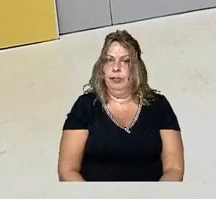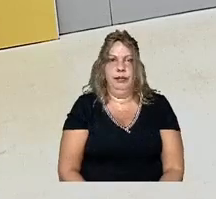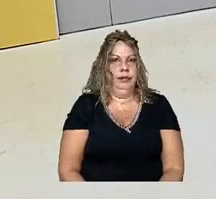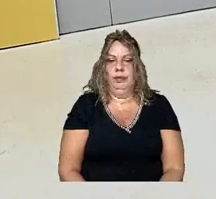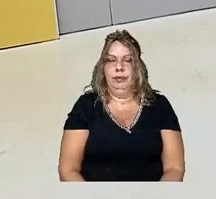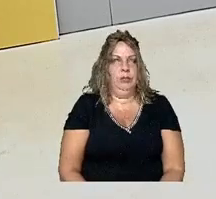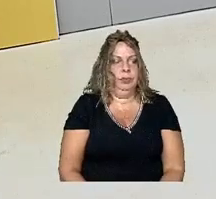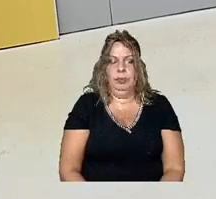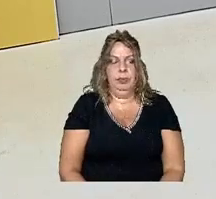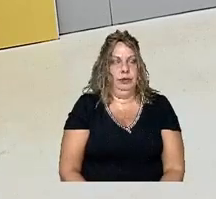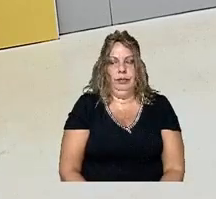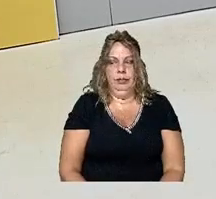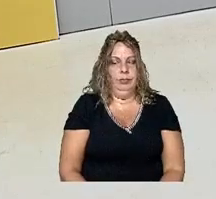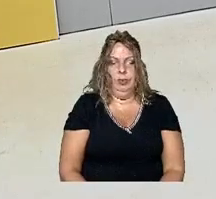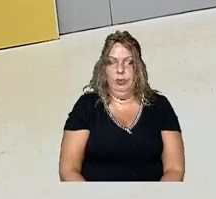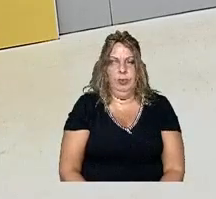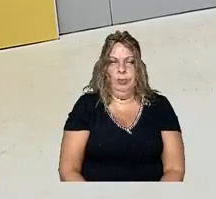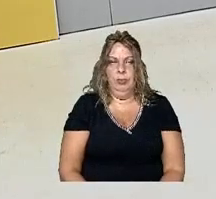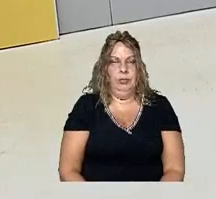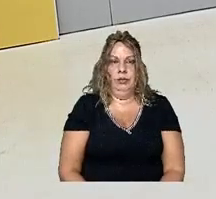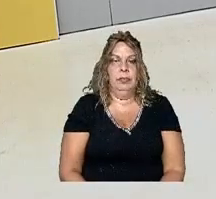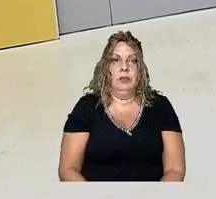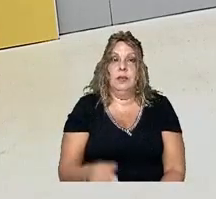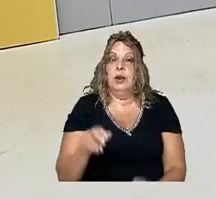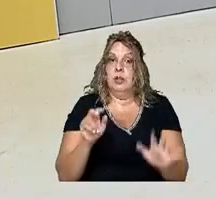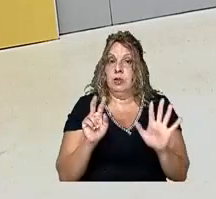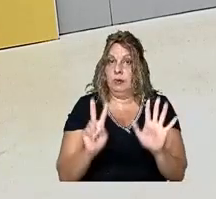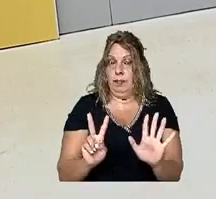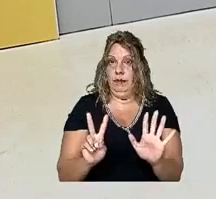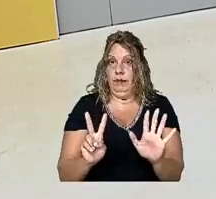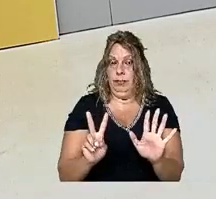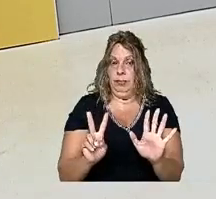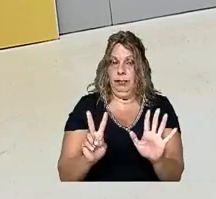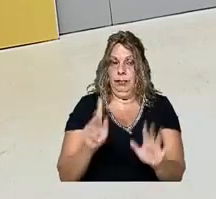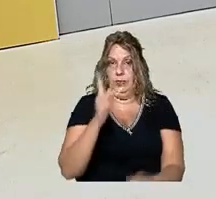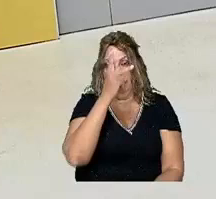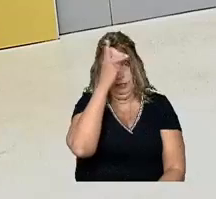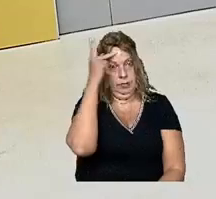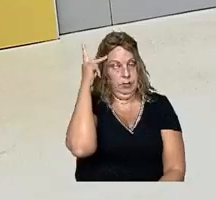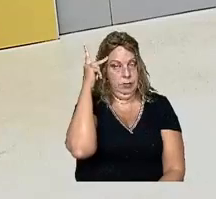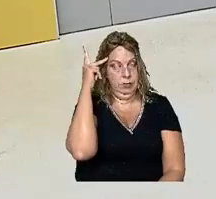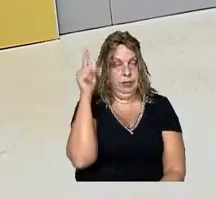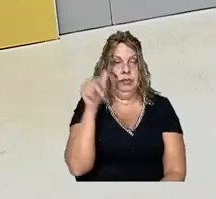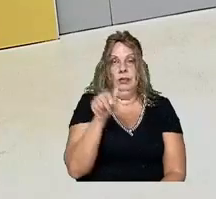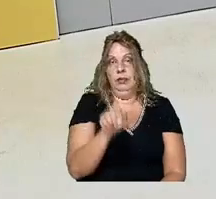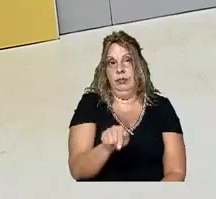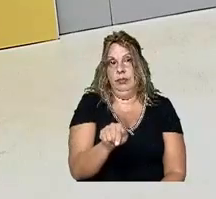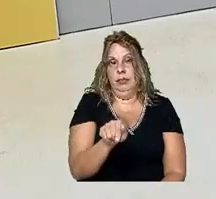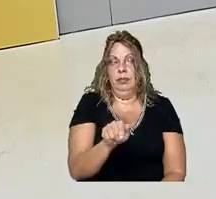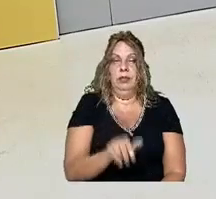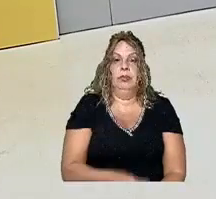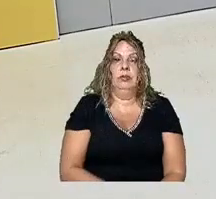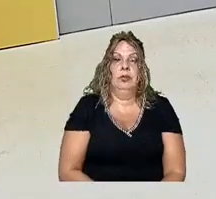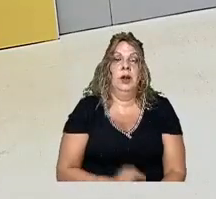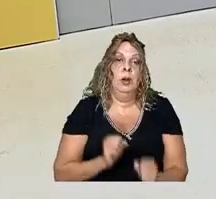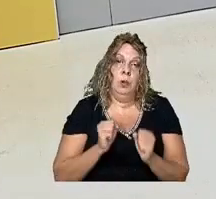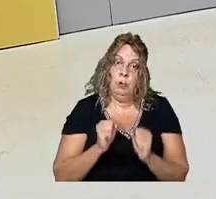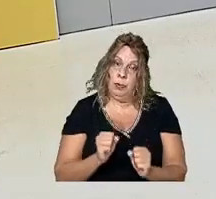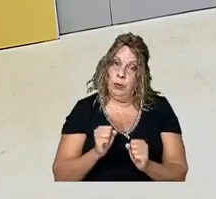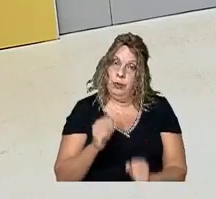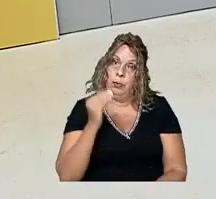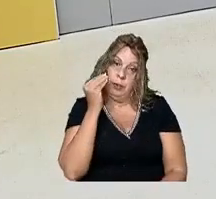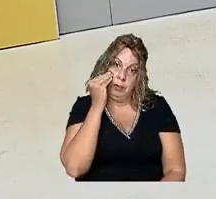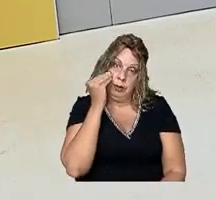17 não decidiu nada e agora temos 7 títulos à espera. Olha só, pode ser agora